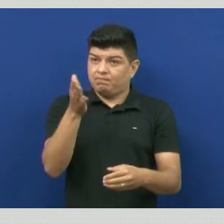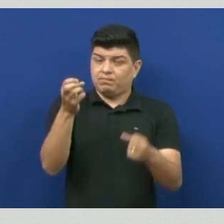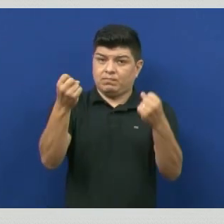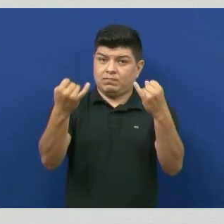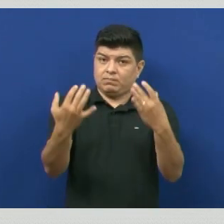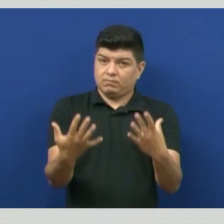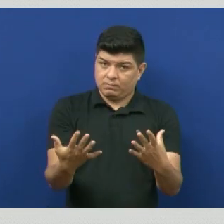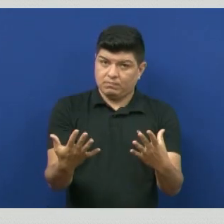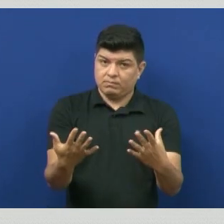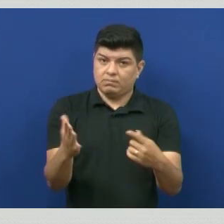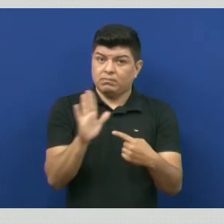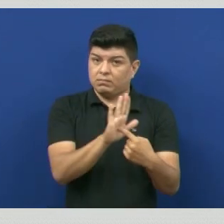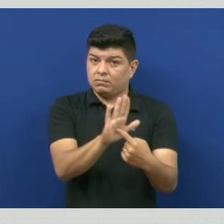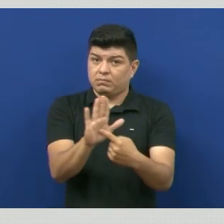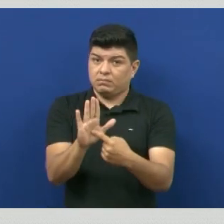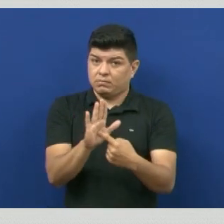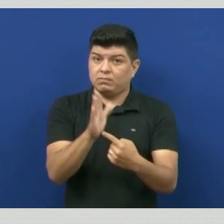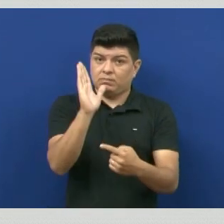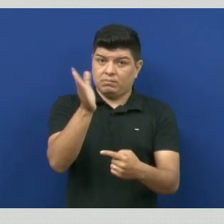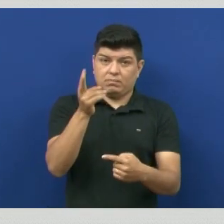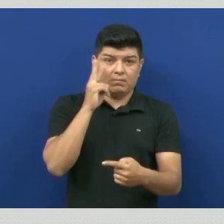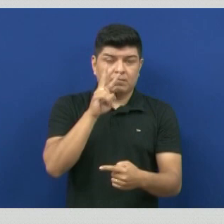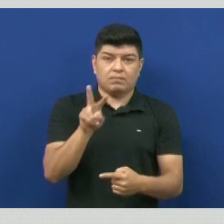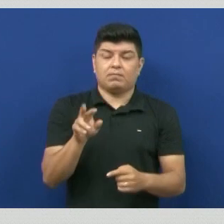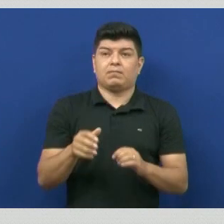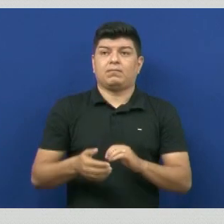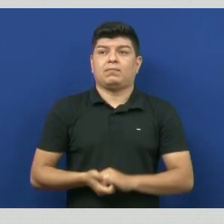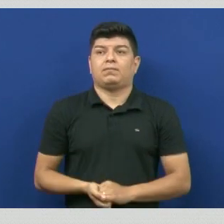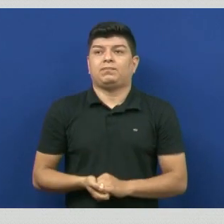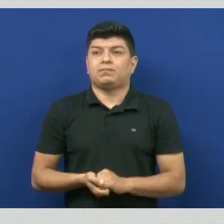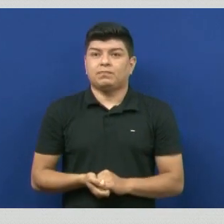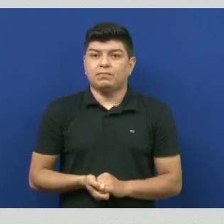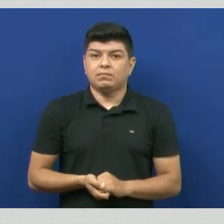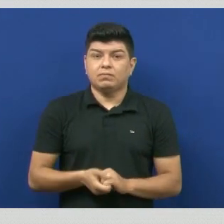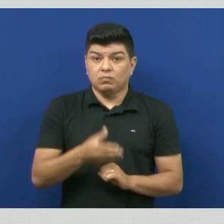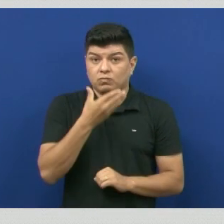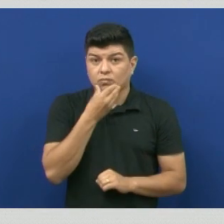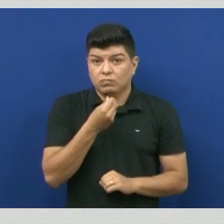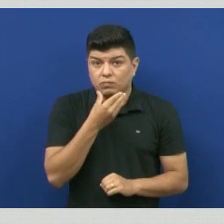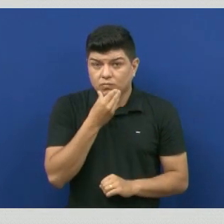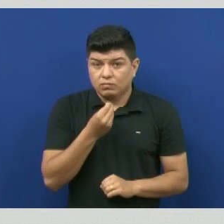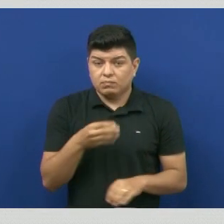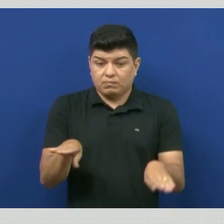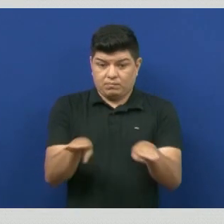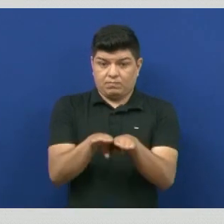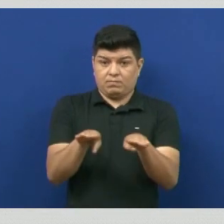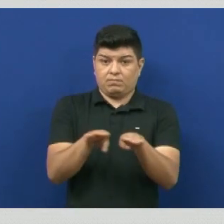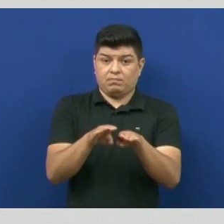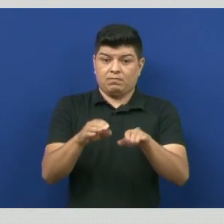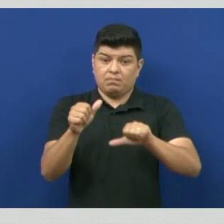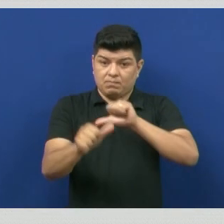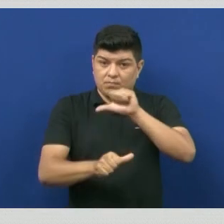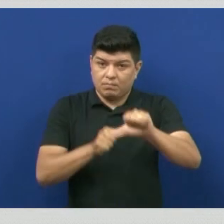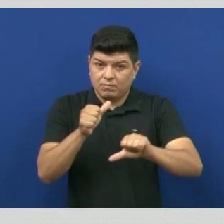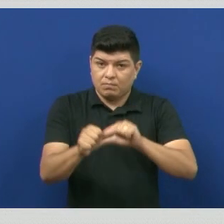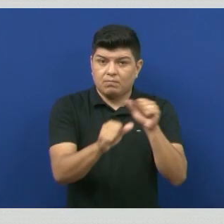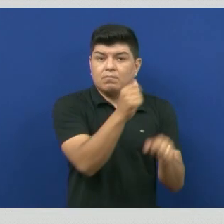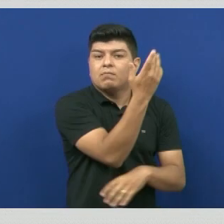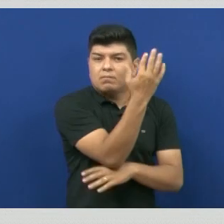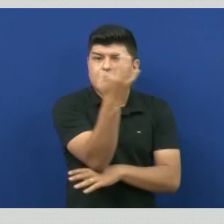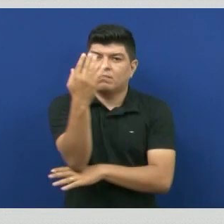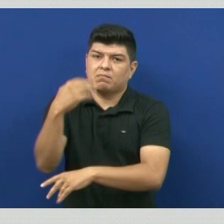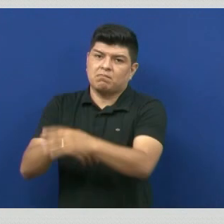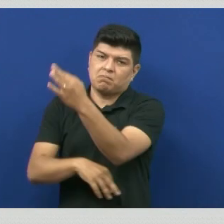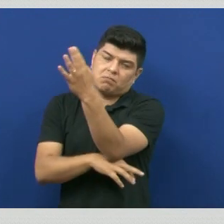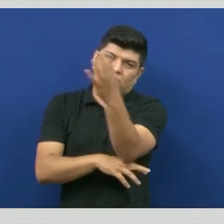está para reforçar aquilo que a gente tem visto. Os seres humanos também transformam a paisagem. Pode criar